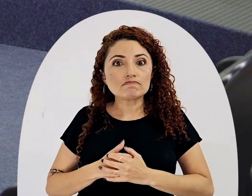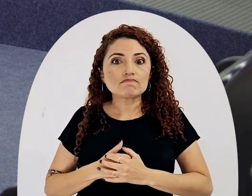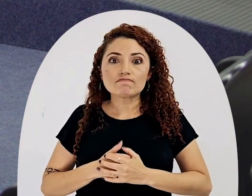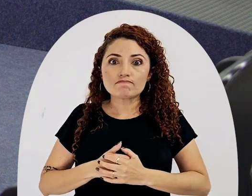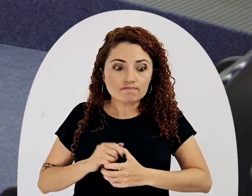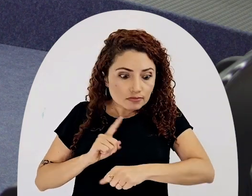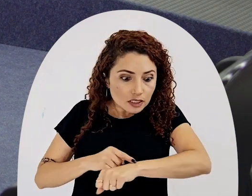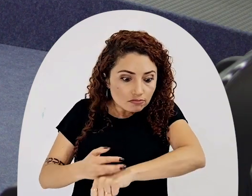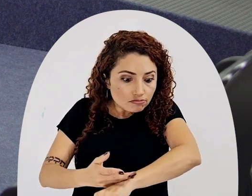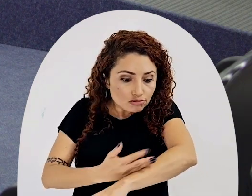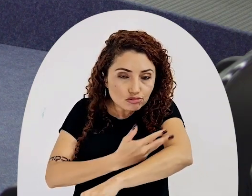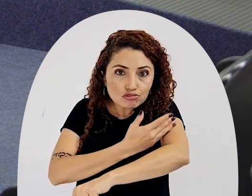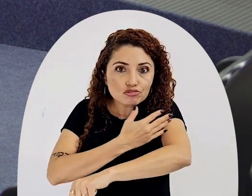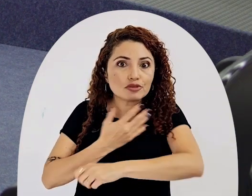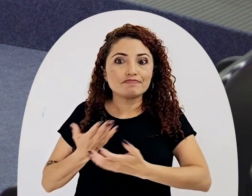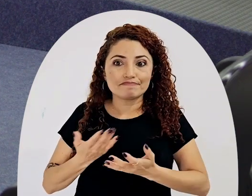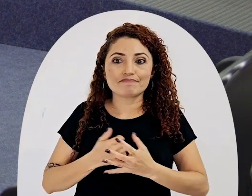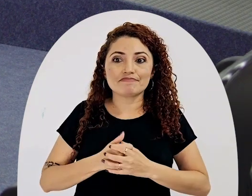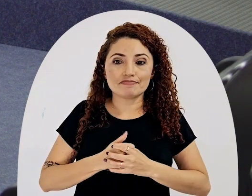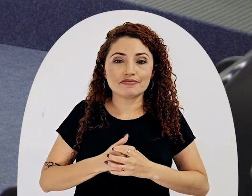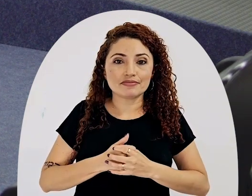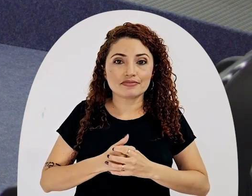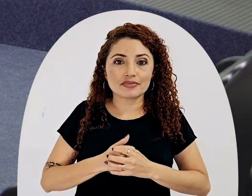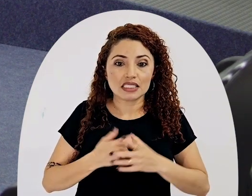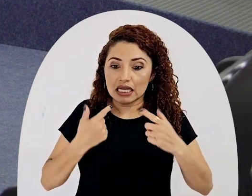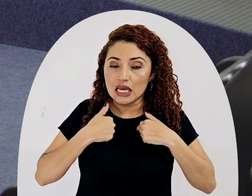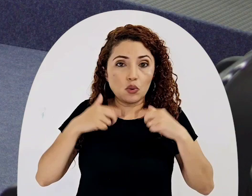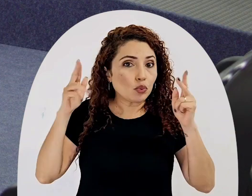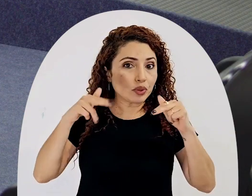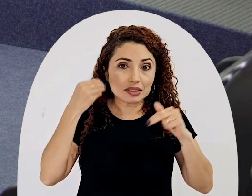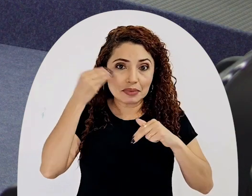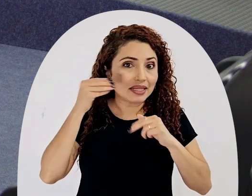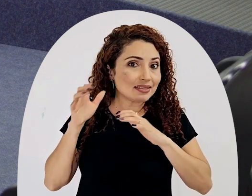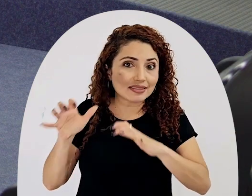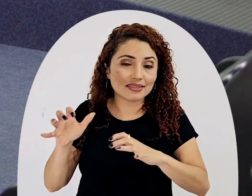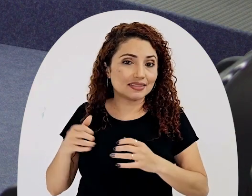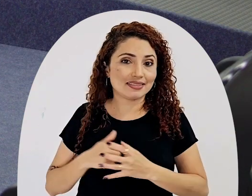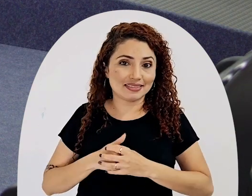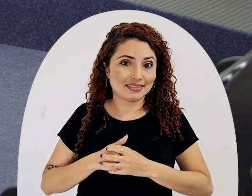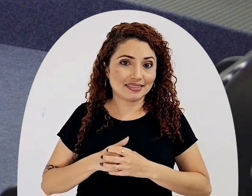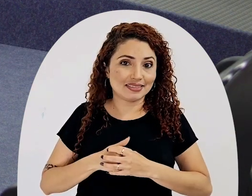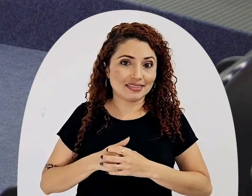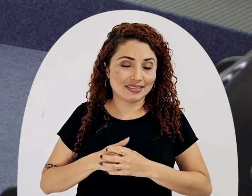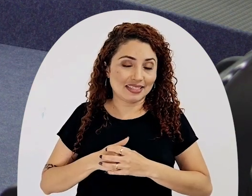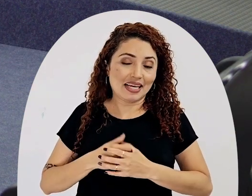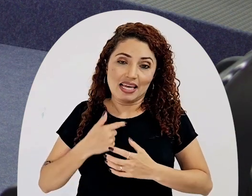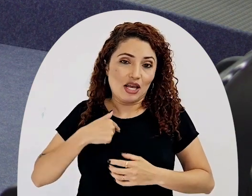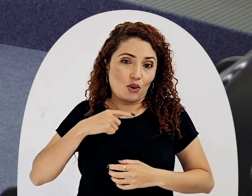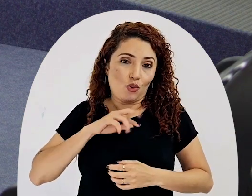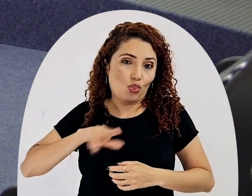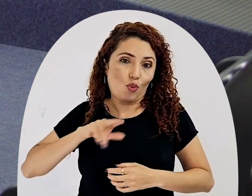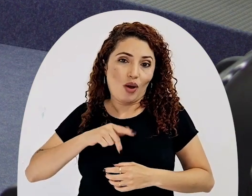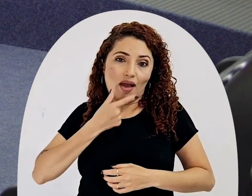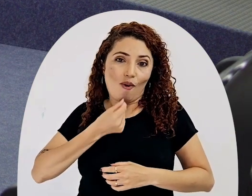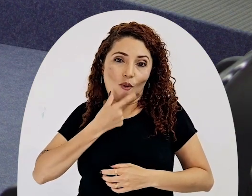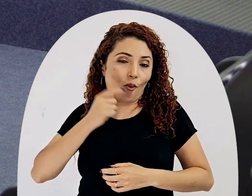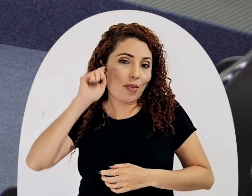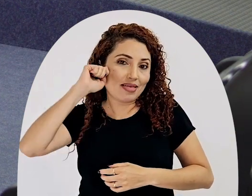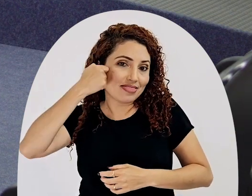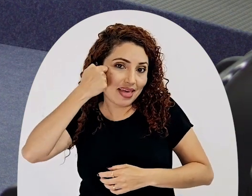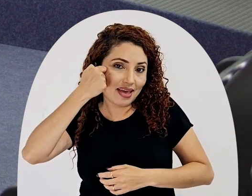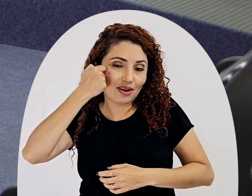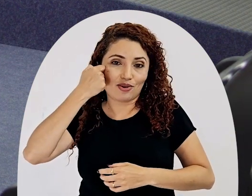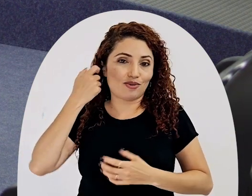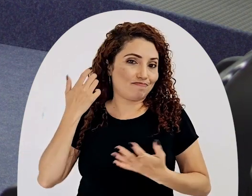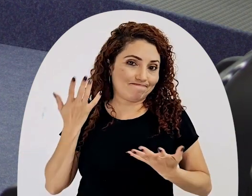Danúbia, mesmo sendo uma mulher negra. Mas eu não sou um homem negro retinto, que é um homem de pele mais escura. O